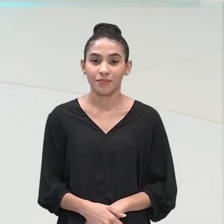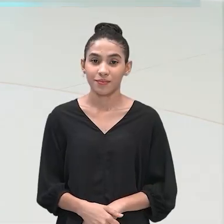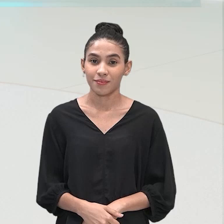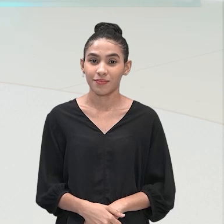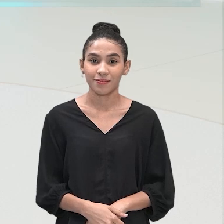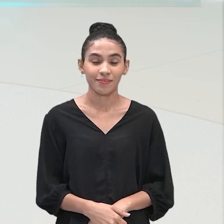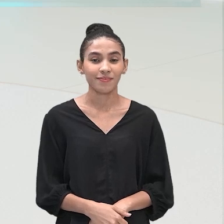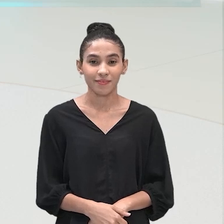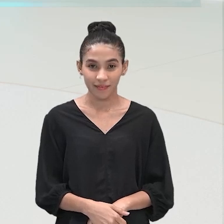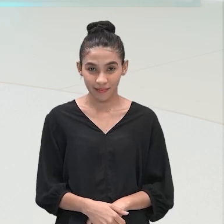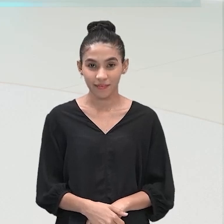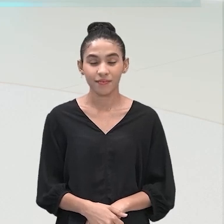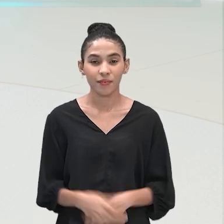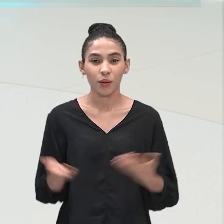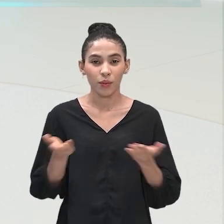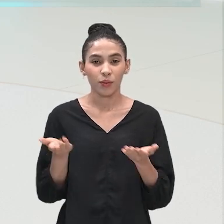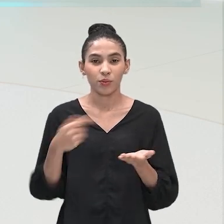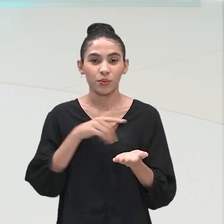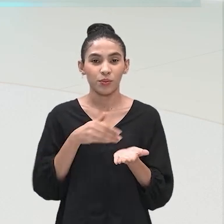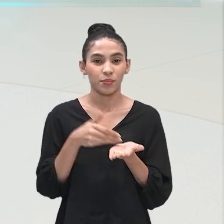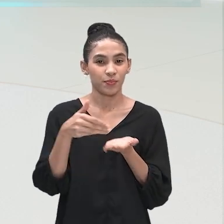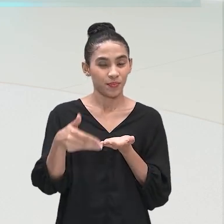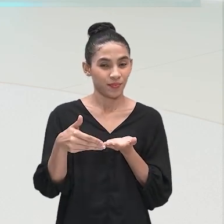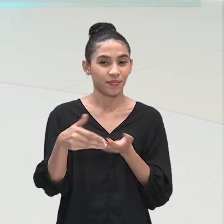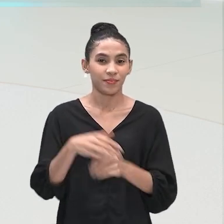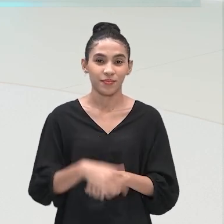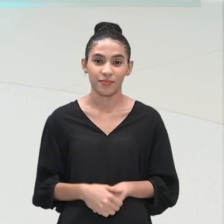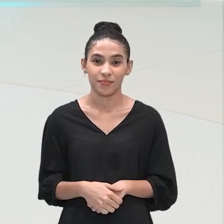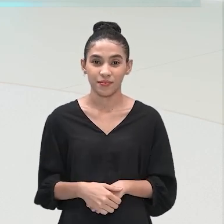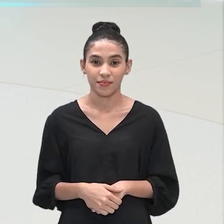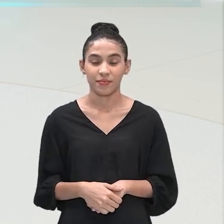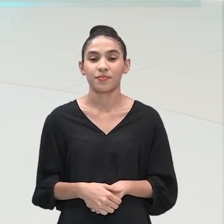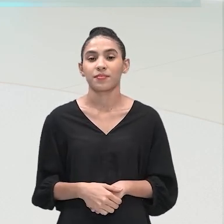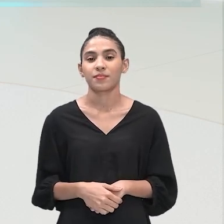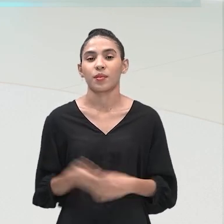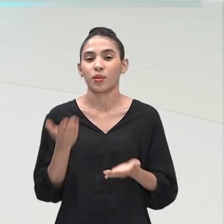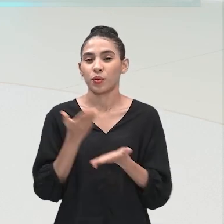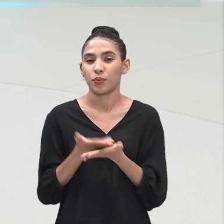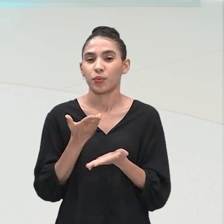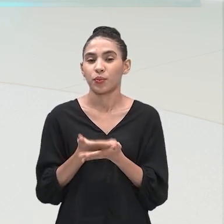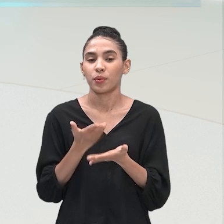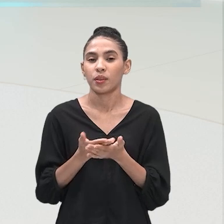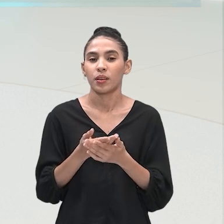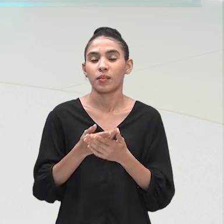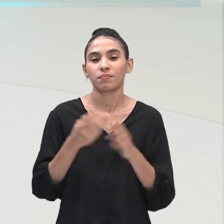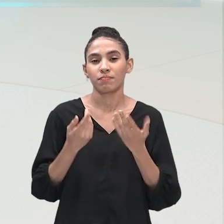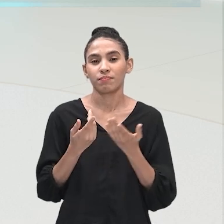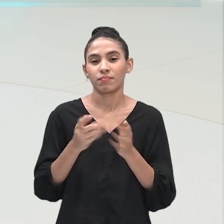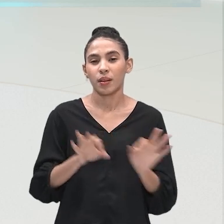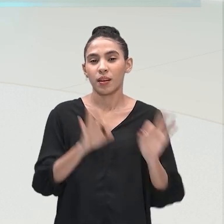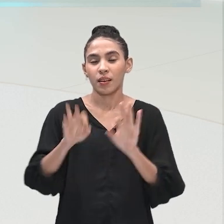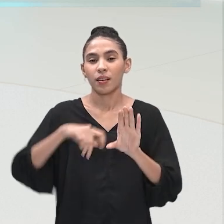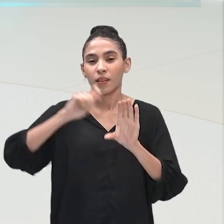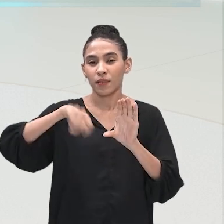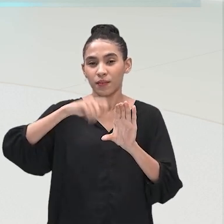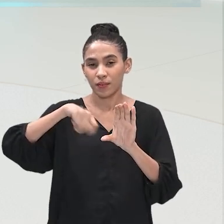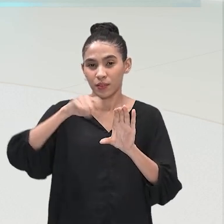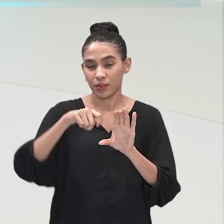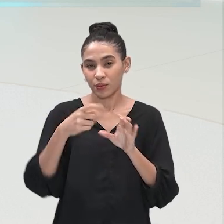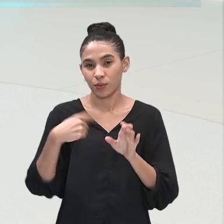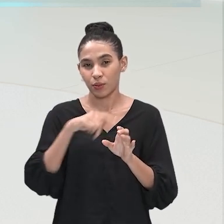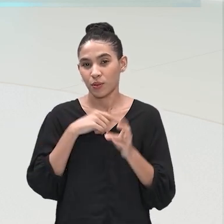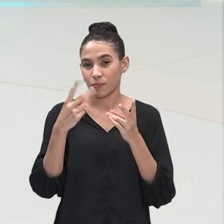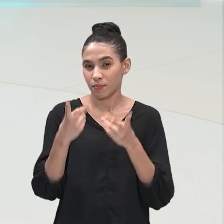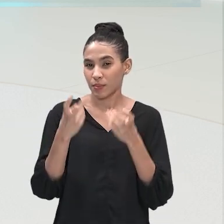Muito bem, então para início de conversa, nós vamos ver um pequeno vídeo que a gente vai poder perceber